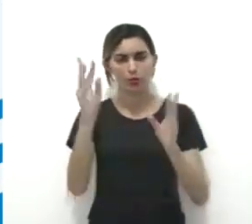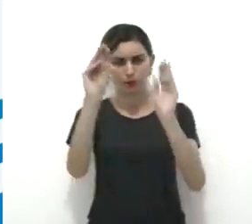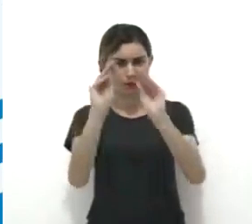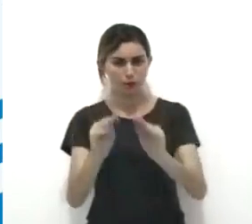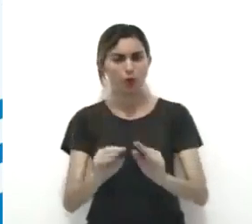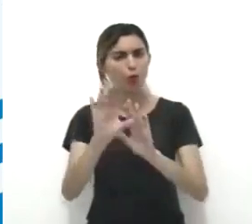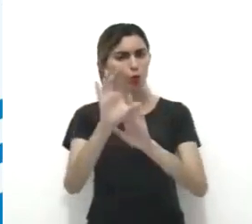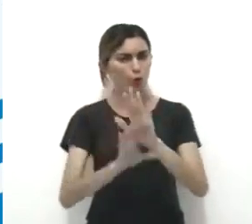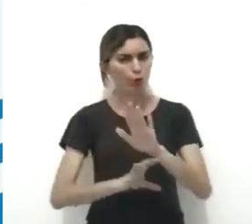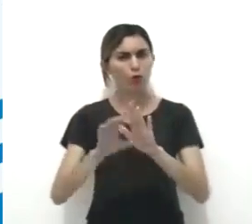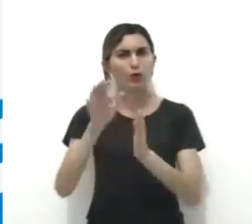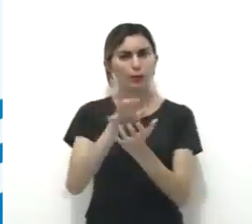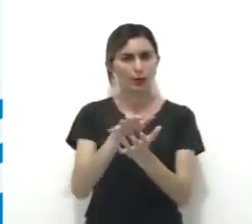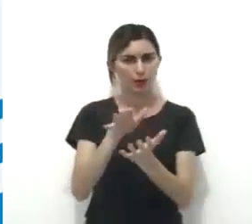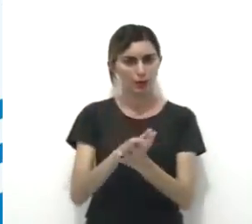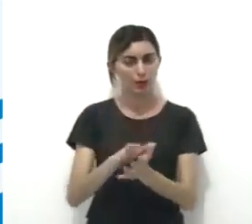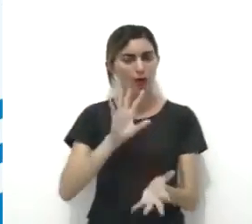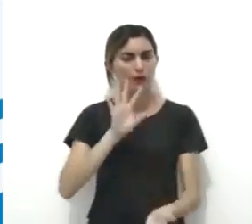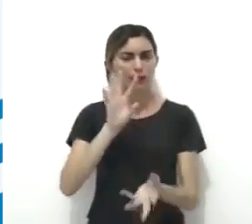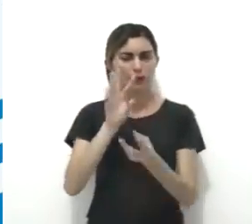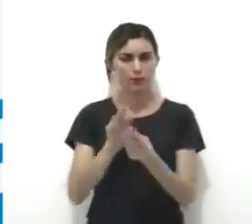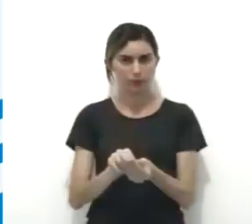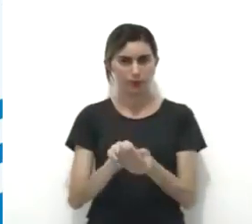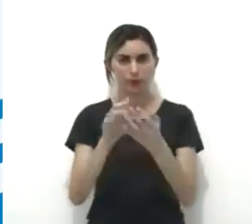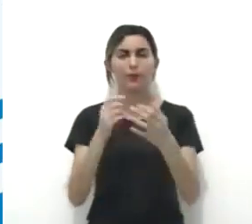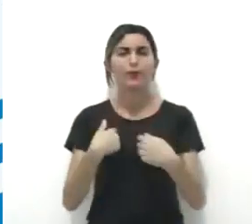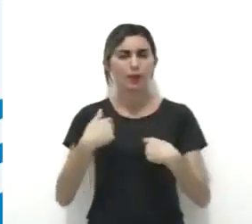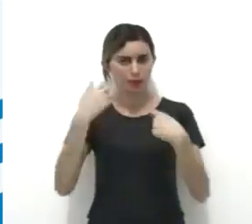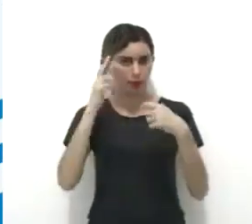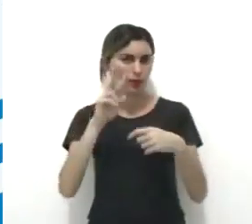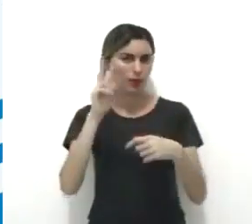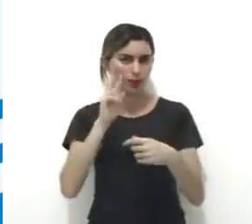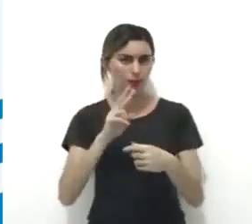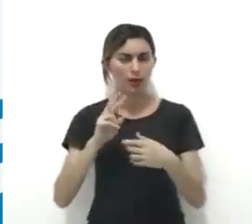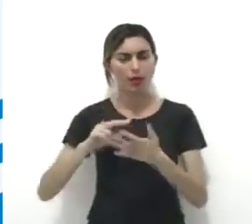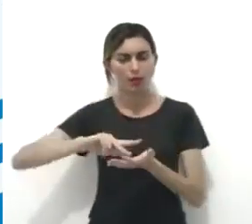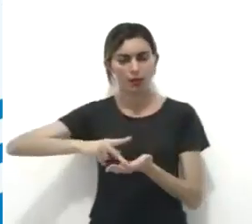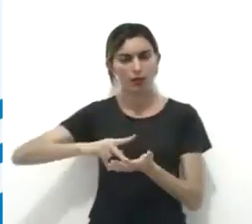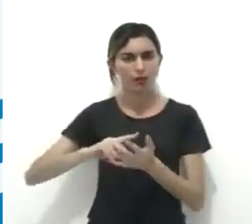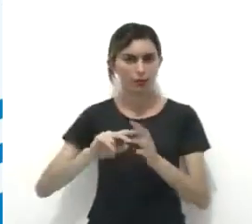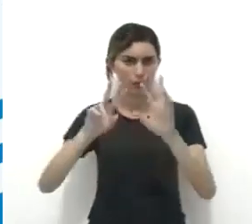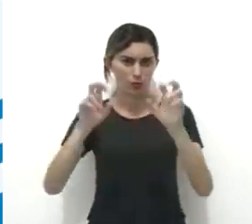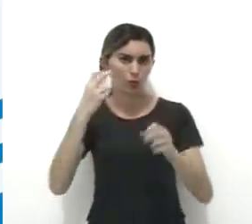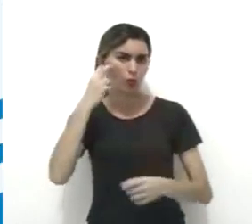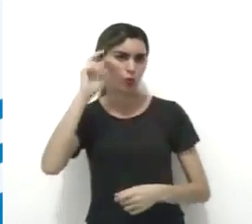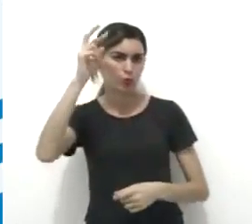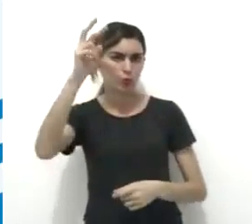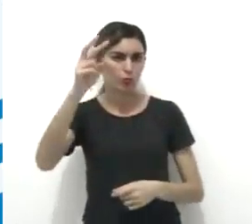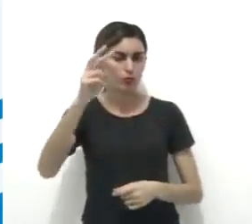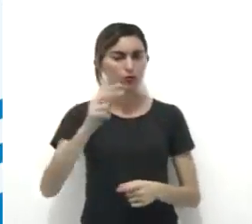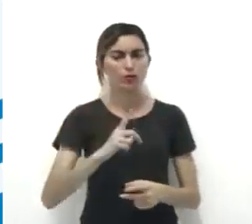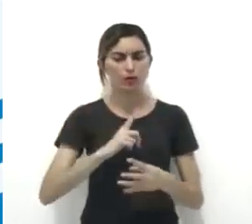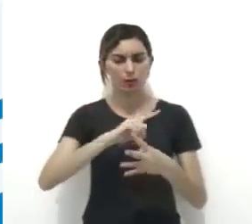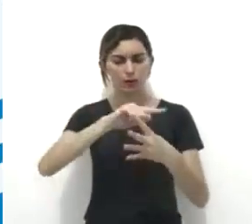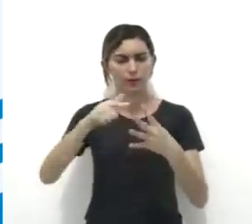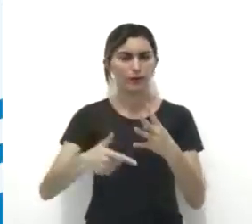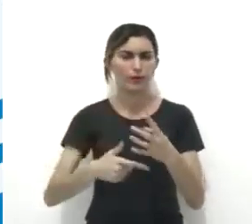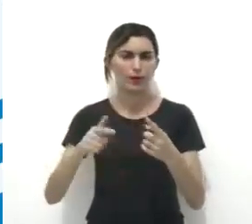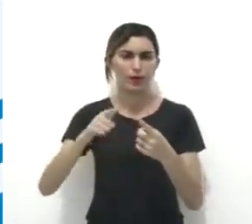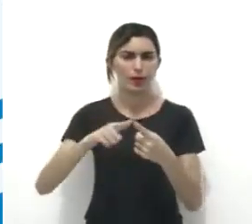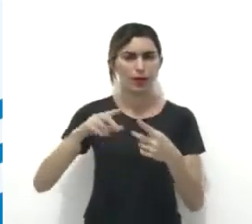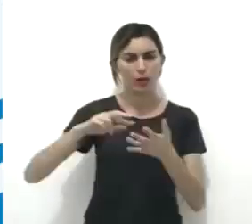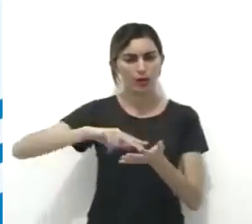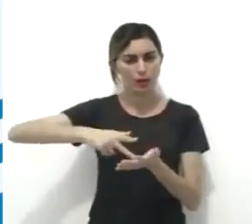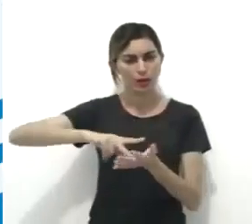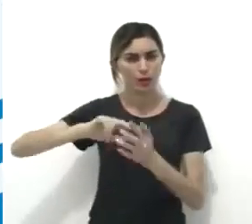estão inseridas no currículo de Pernambuco. Resumindo, devemos lembrar que as danças, segundo a abordagem cultural, estão subdivididas